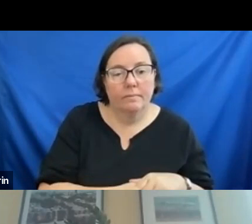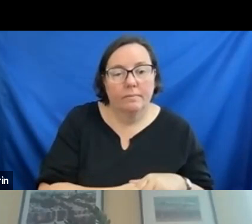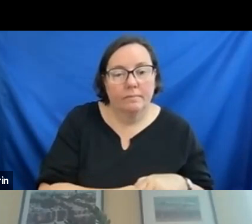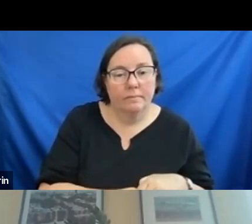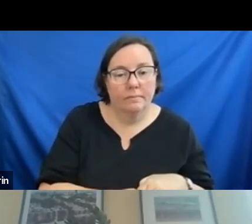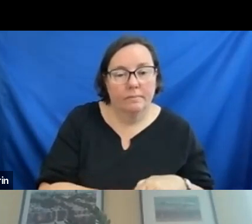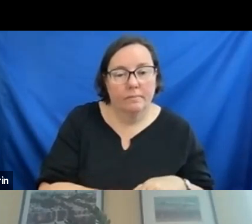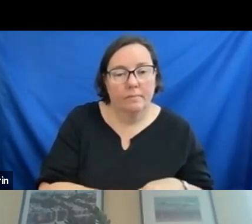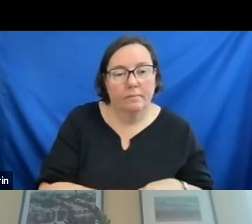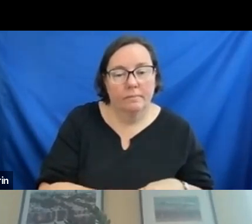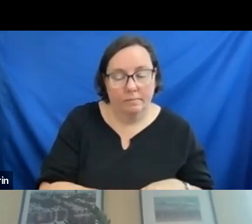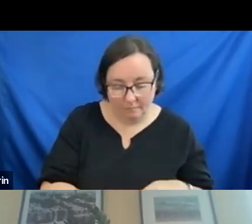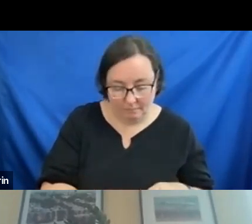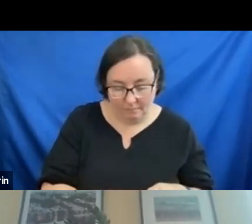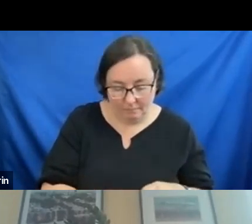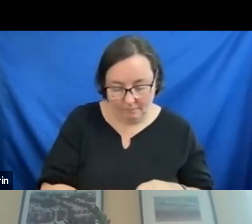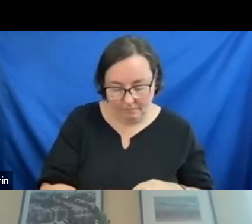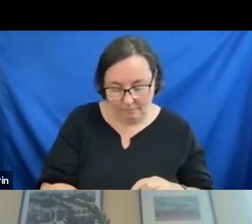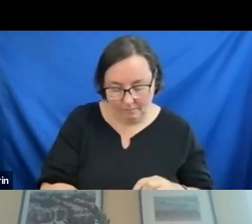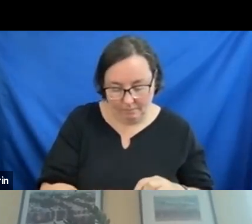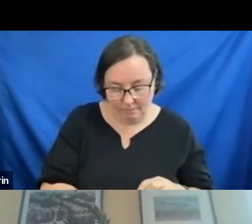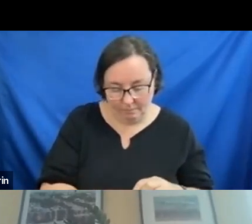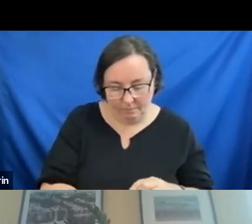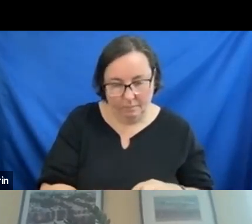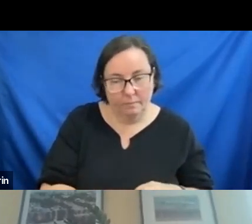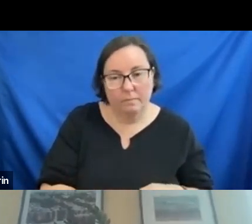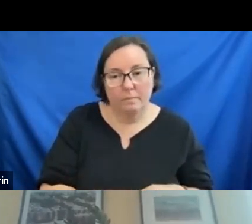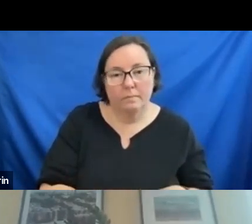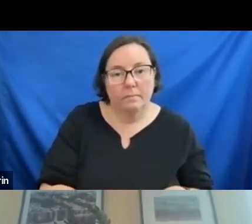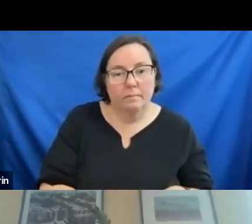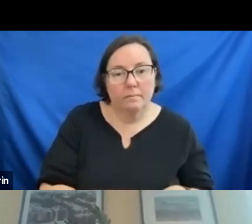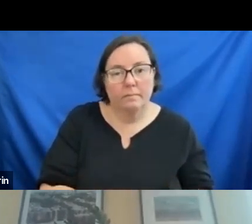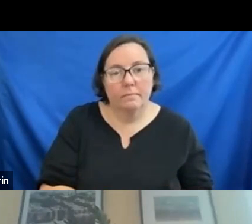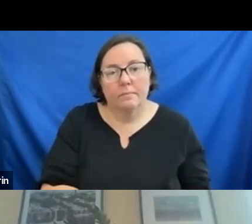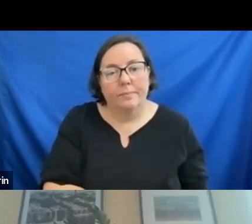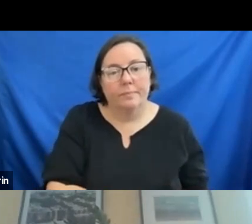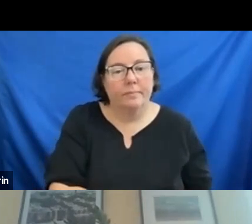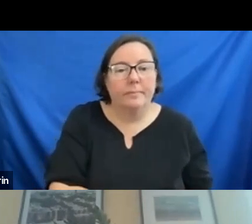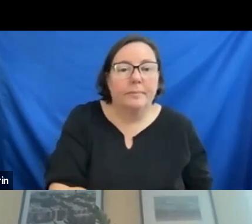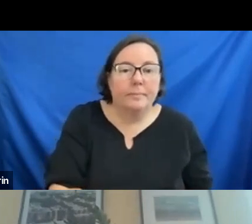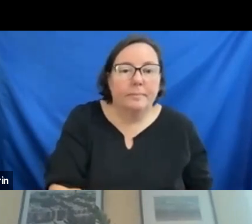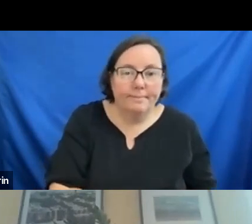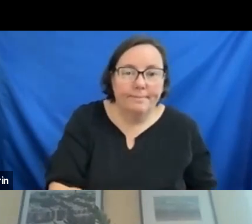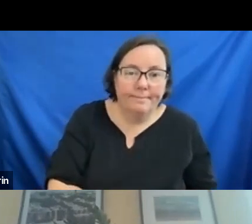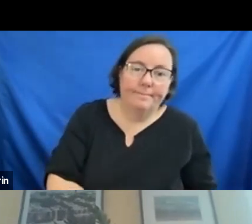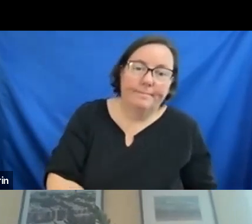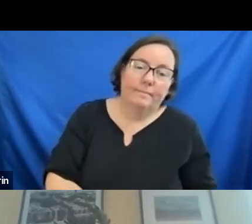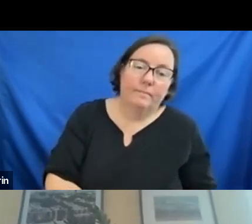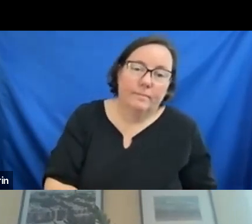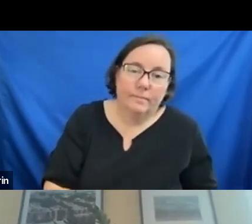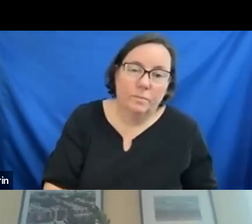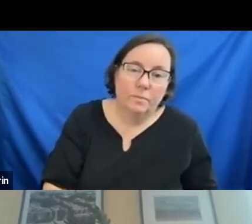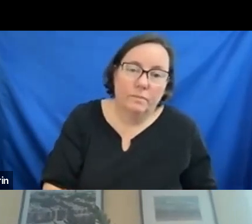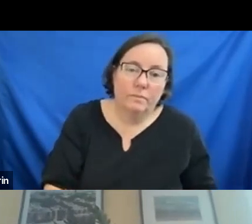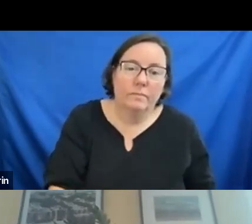canal clicando no globo na parte inferior da tela, escolhendo o português. Se você estiver usando um